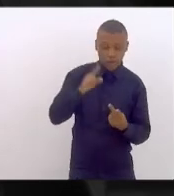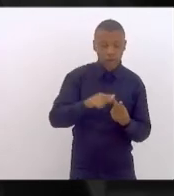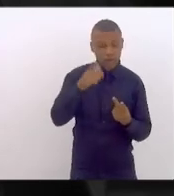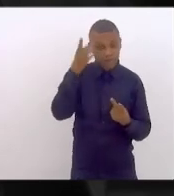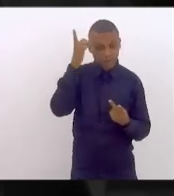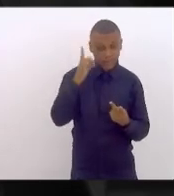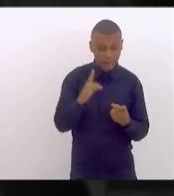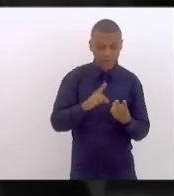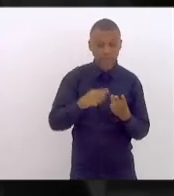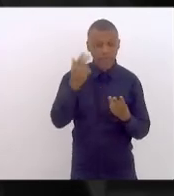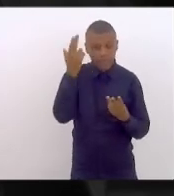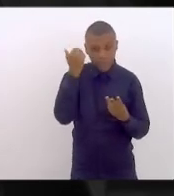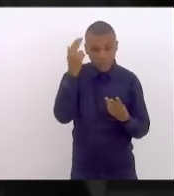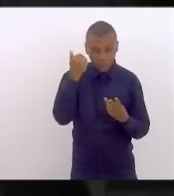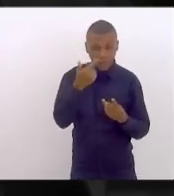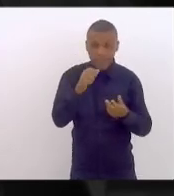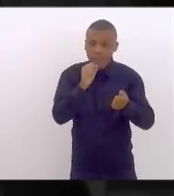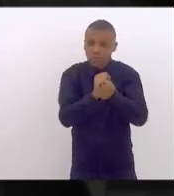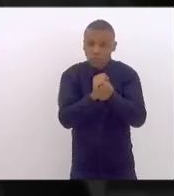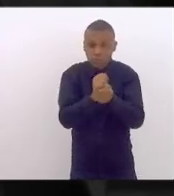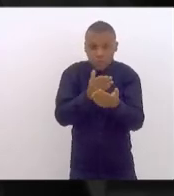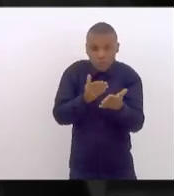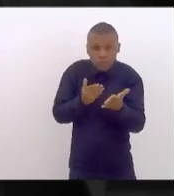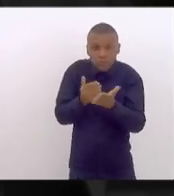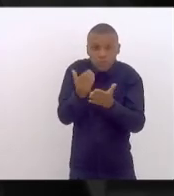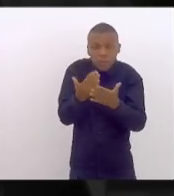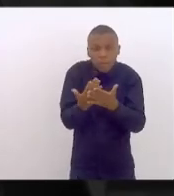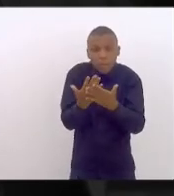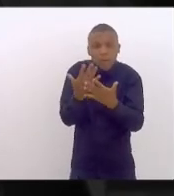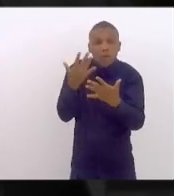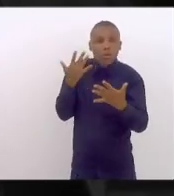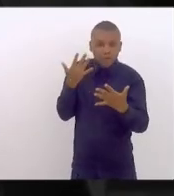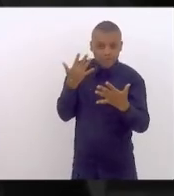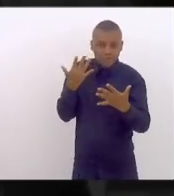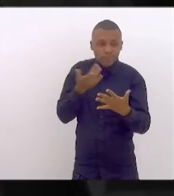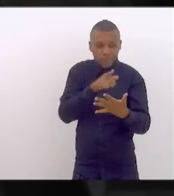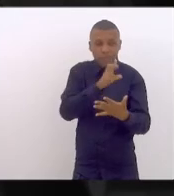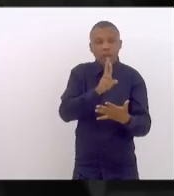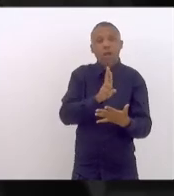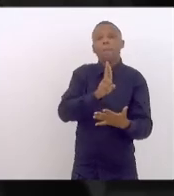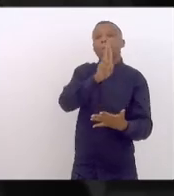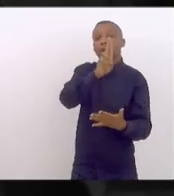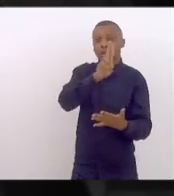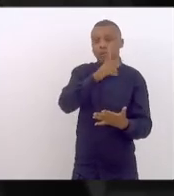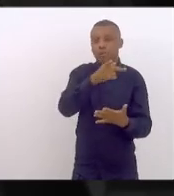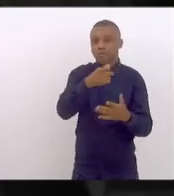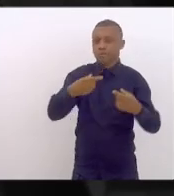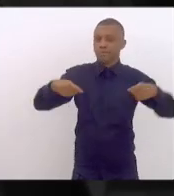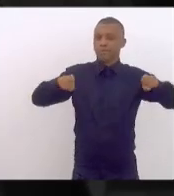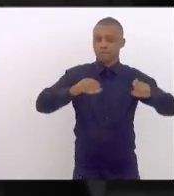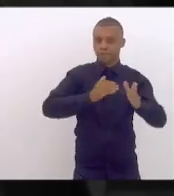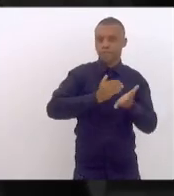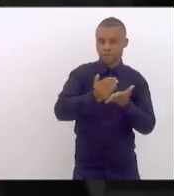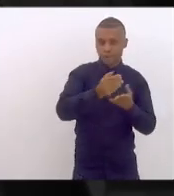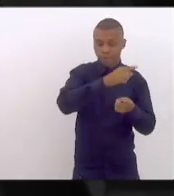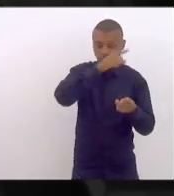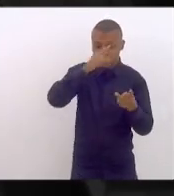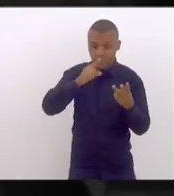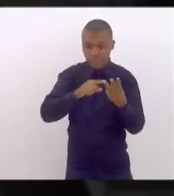Inicial e durante a ordem do dia inclusive presidiu o expediente inicial terceira coisa recolocar